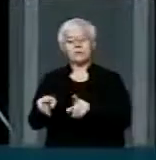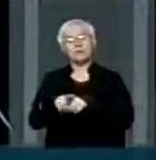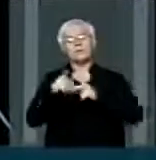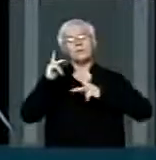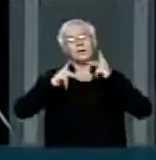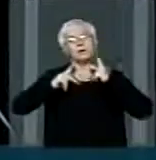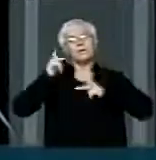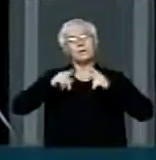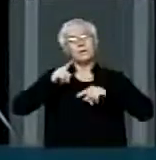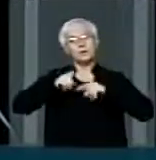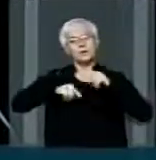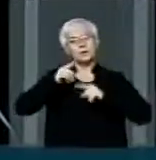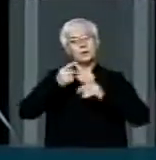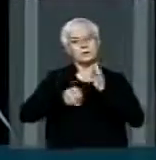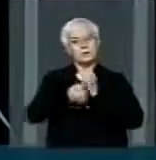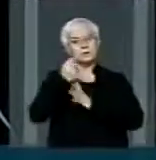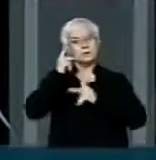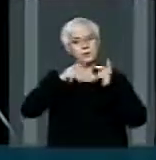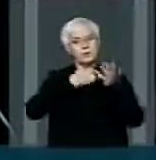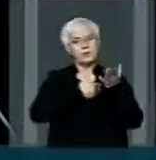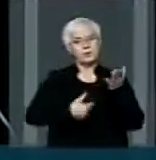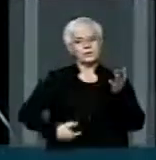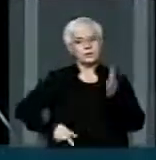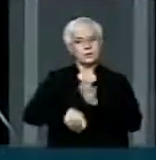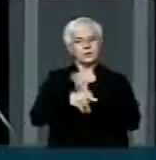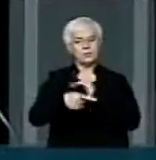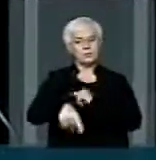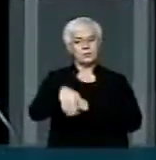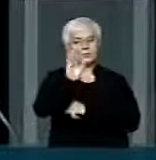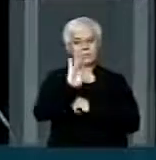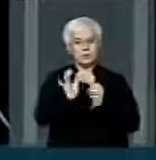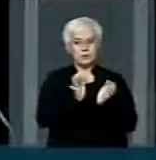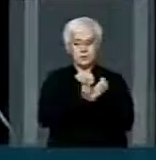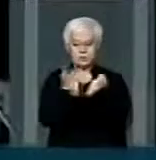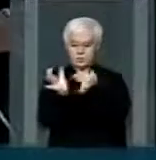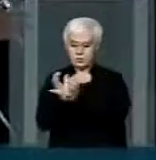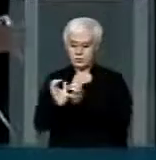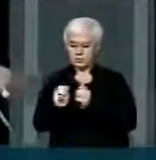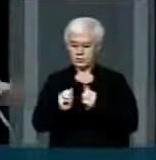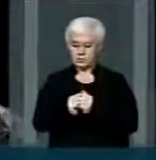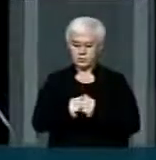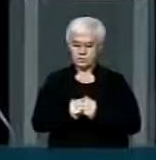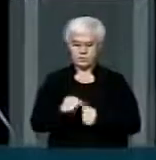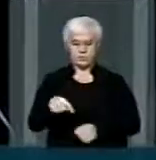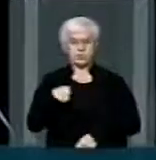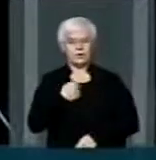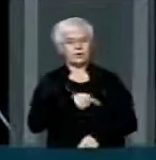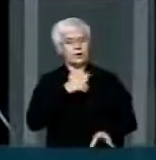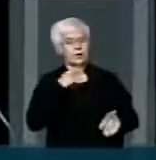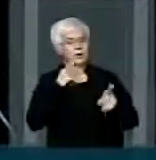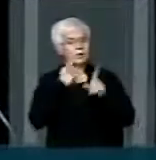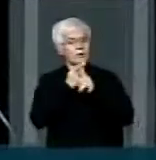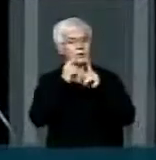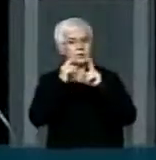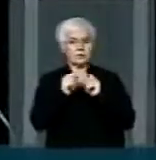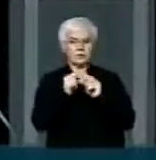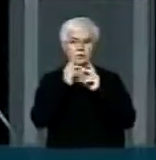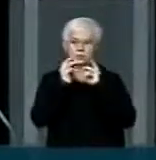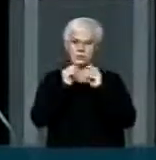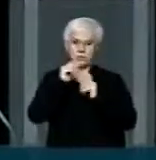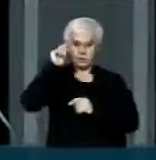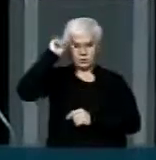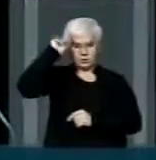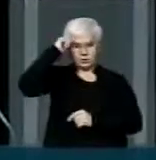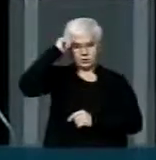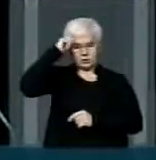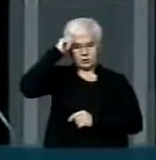da produção de políticas públicas para essas áreas. E nós constatamos que negro já